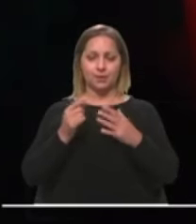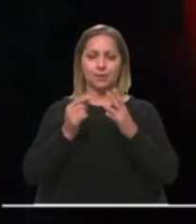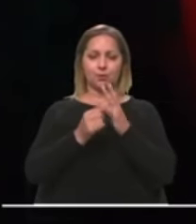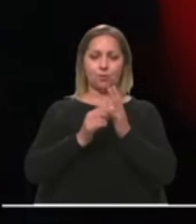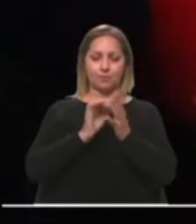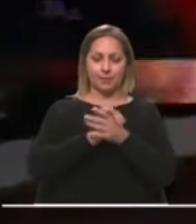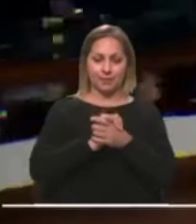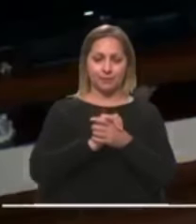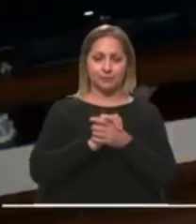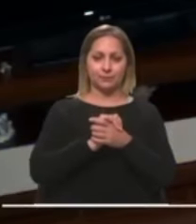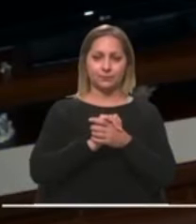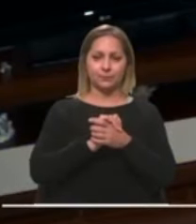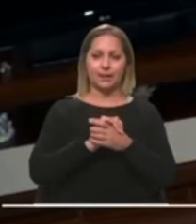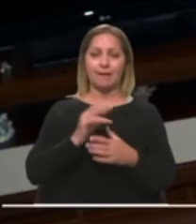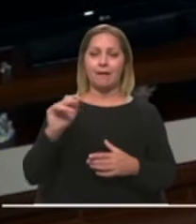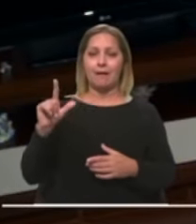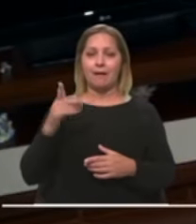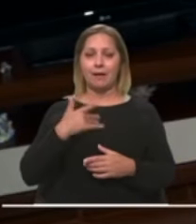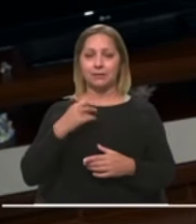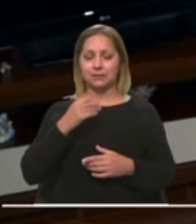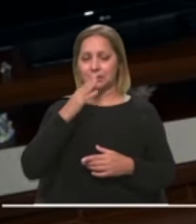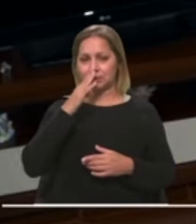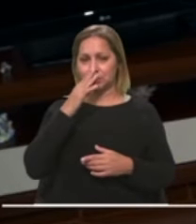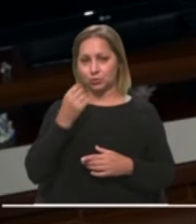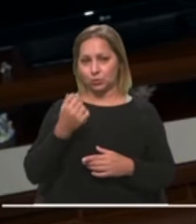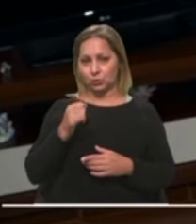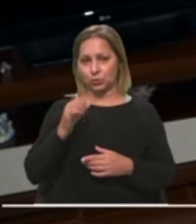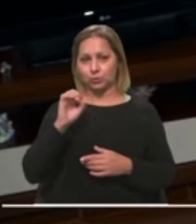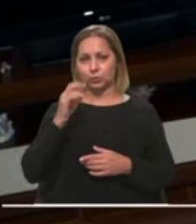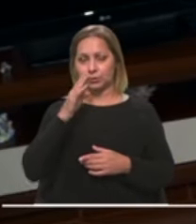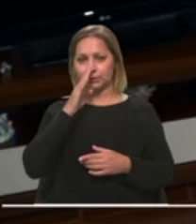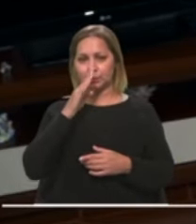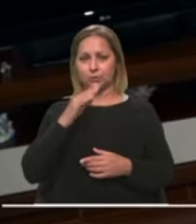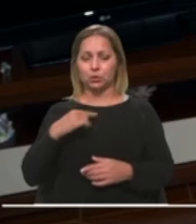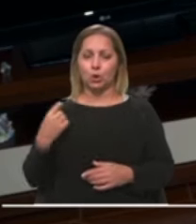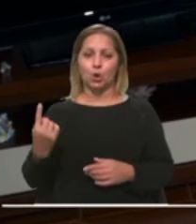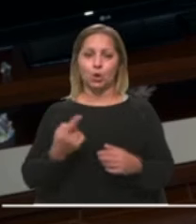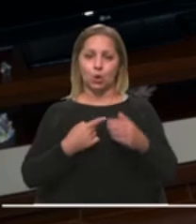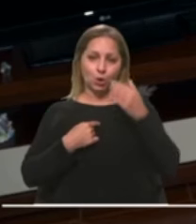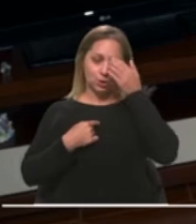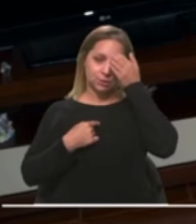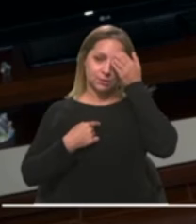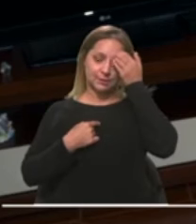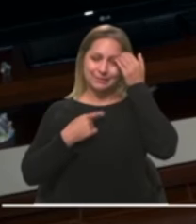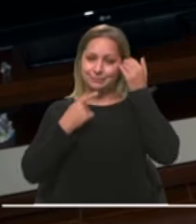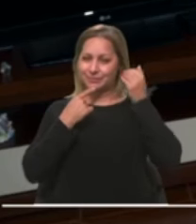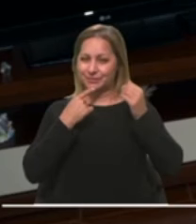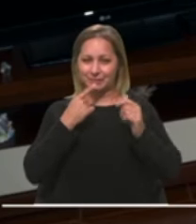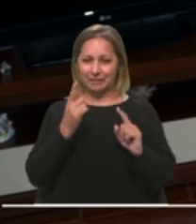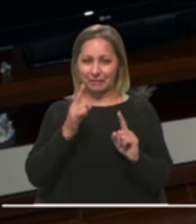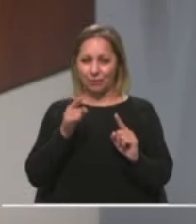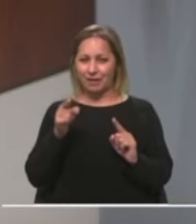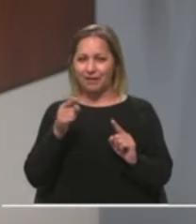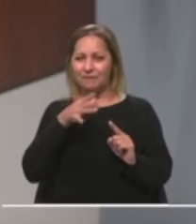marido, a Alda, se fosse contrariada ou se nós não conseguíssemos compreender a mensagem que ela nos estava a